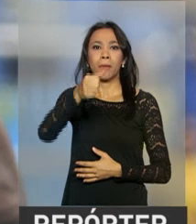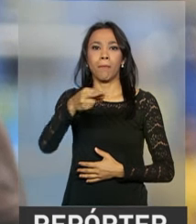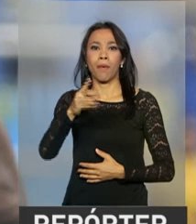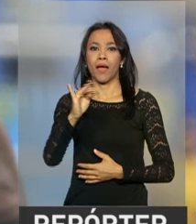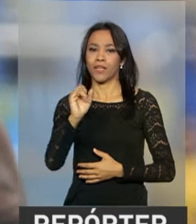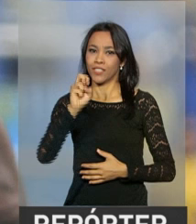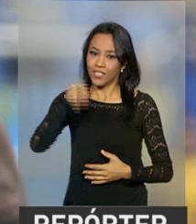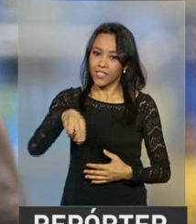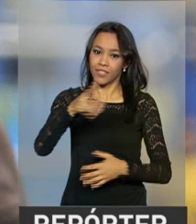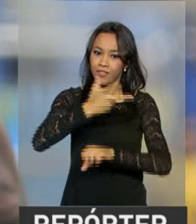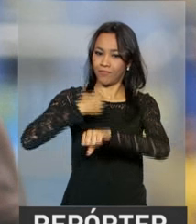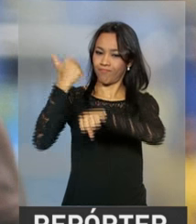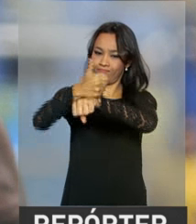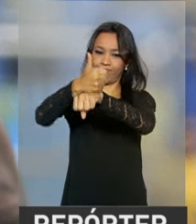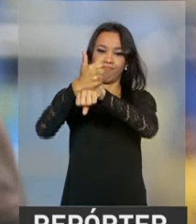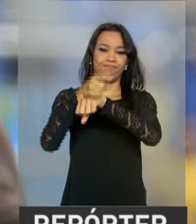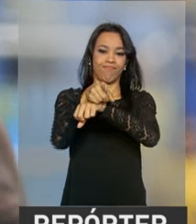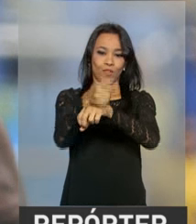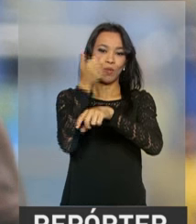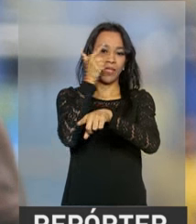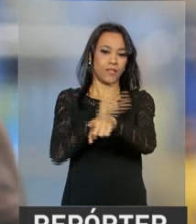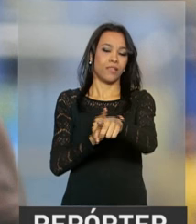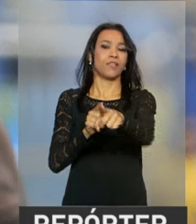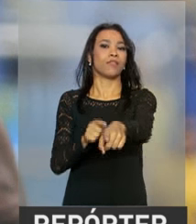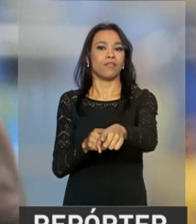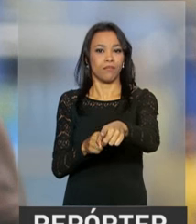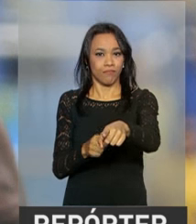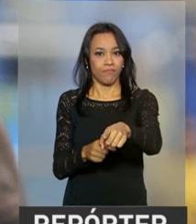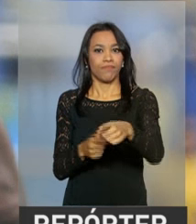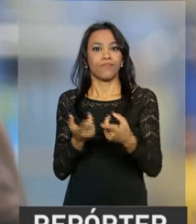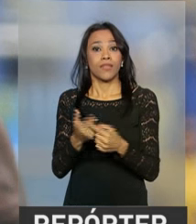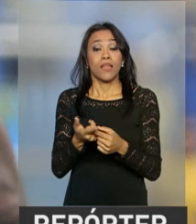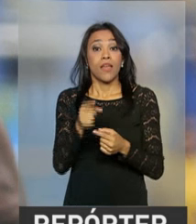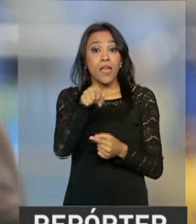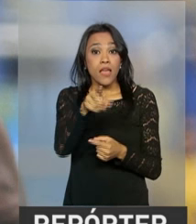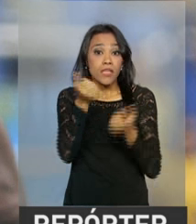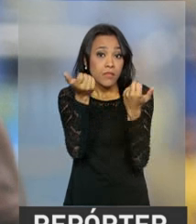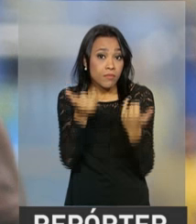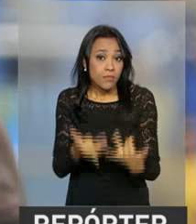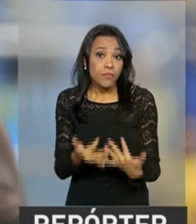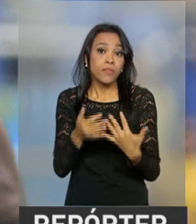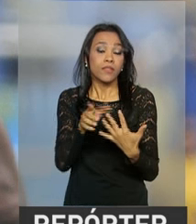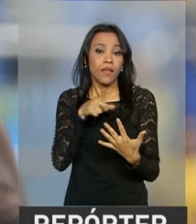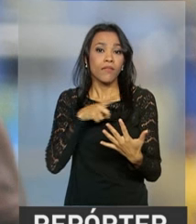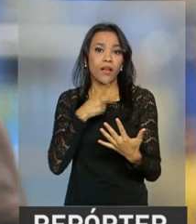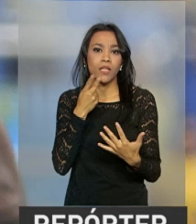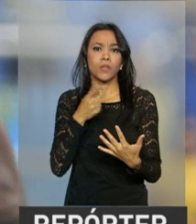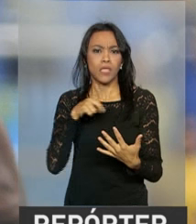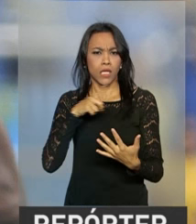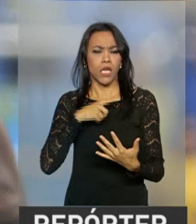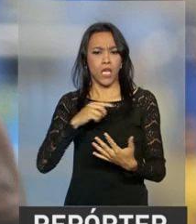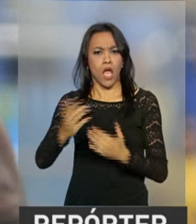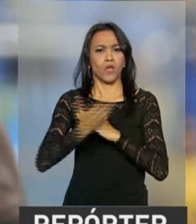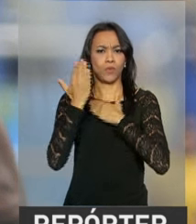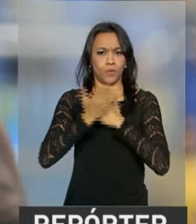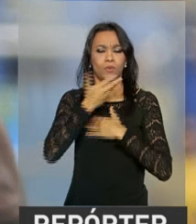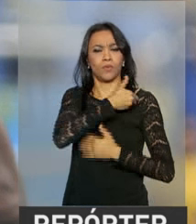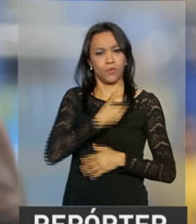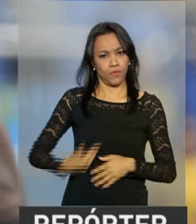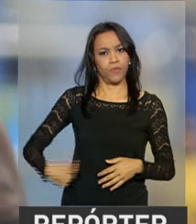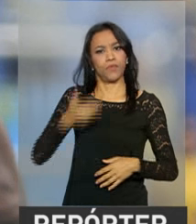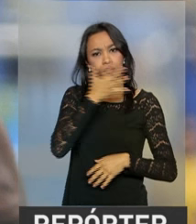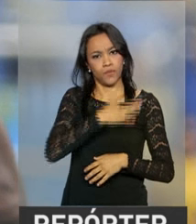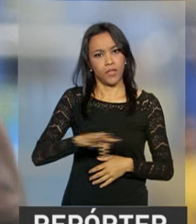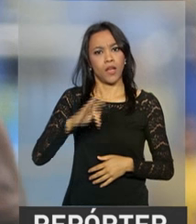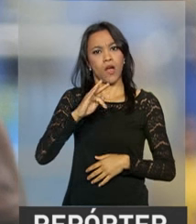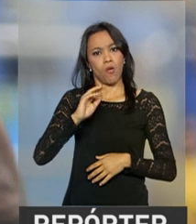pódio no atletismo 400 met rasos Daniel conta com o Bolsa pódio do Ministério do Esporte